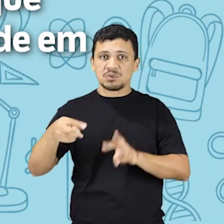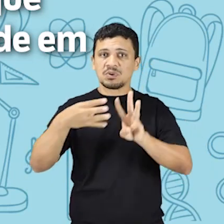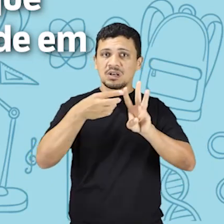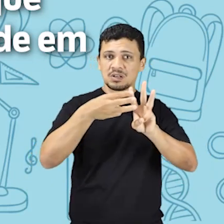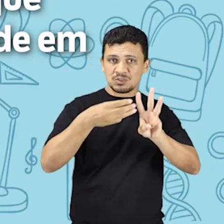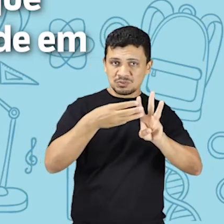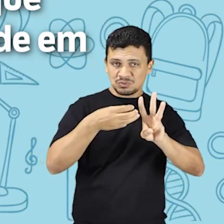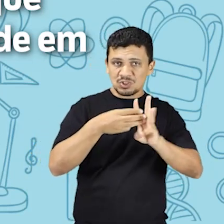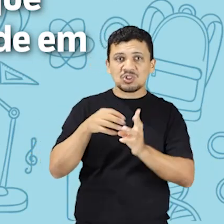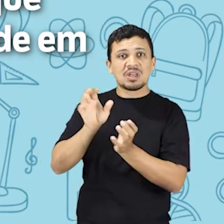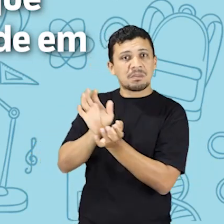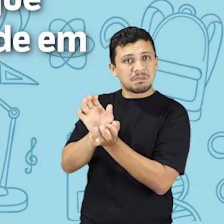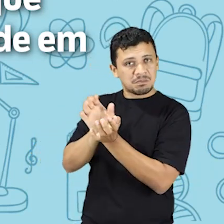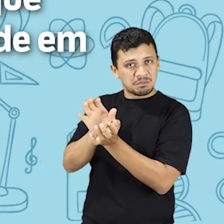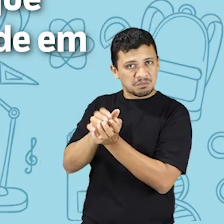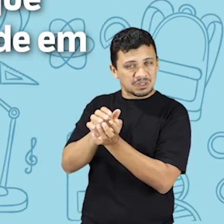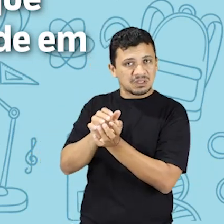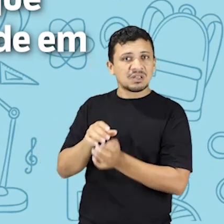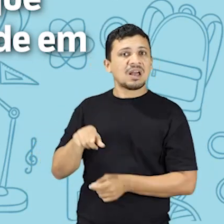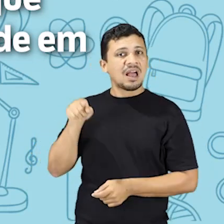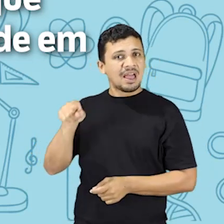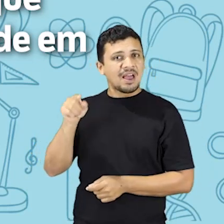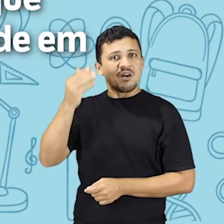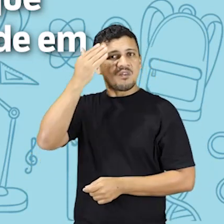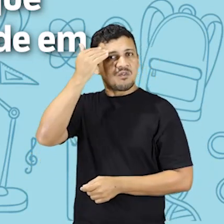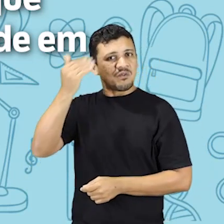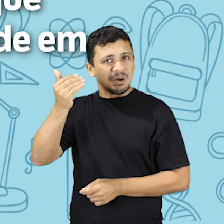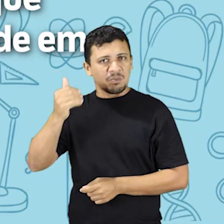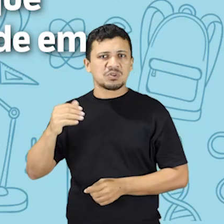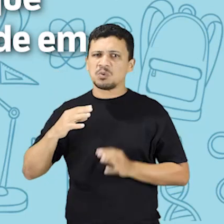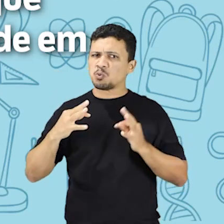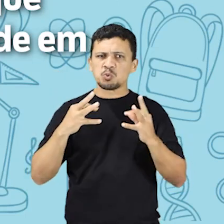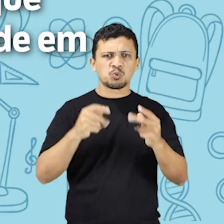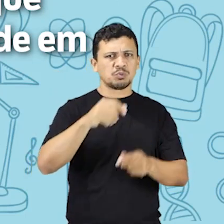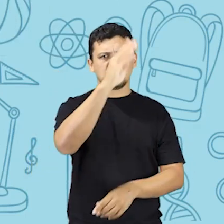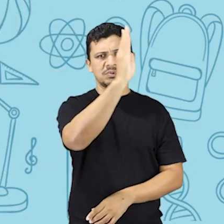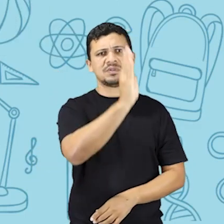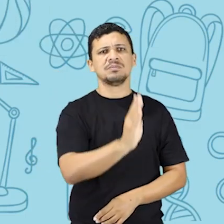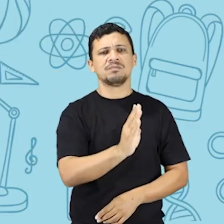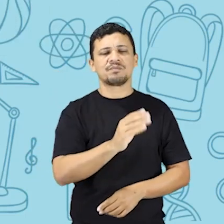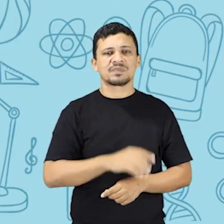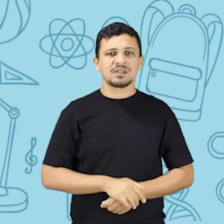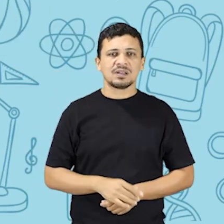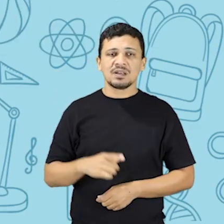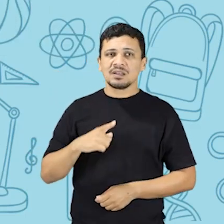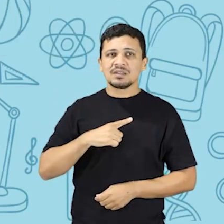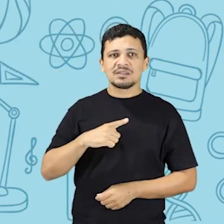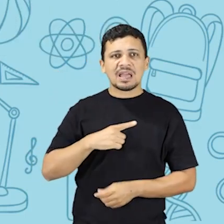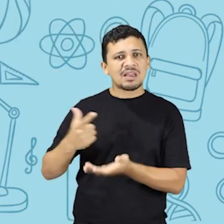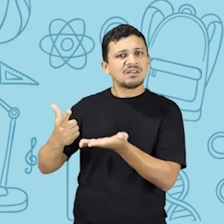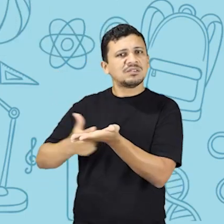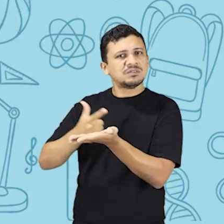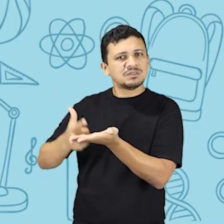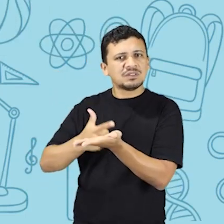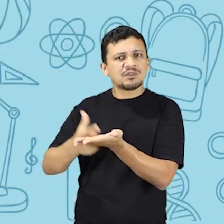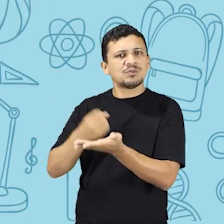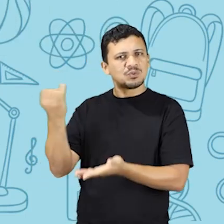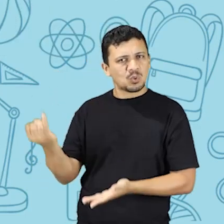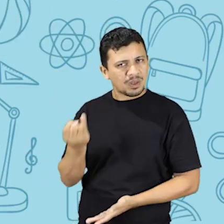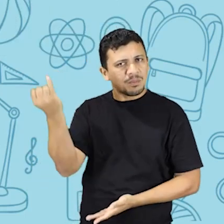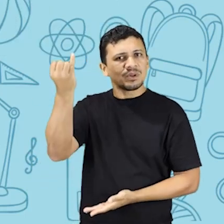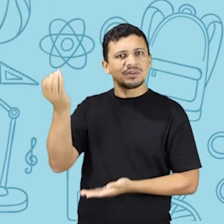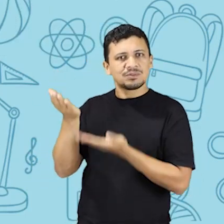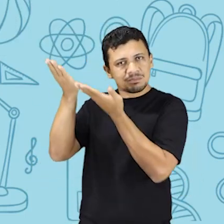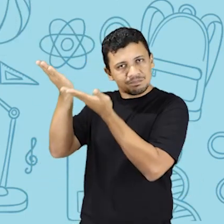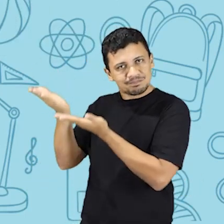no estado de Pernambuco, que ganhou notoriedade em todo o país. Entre suas obras com mais destaques